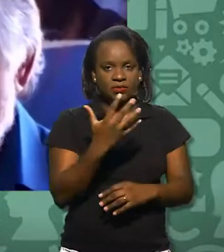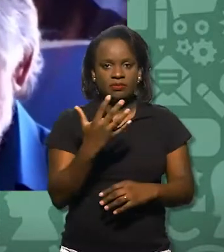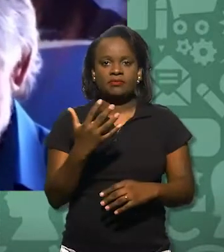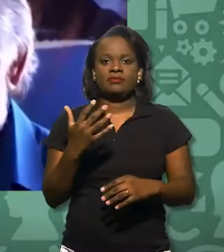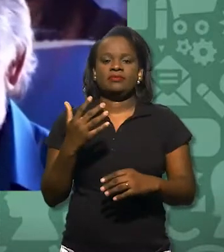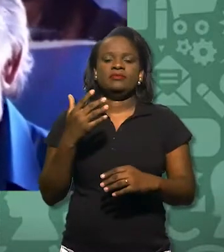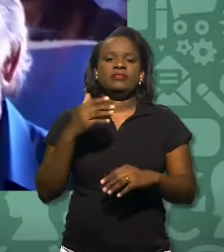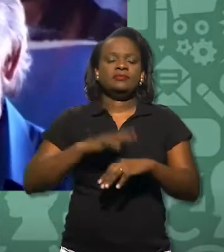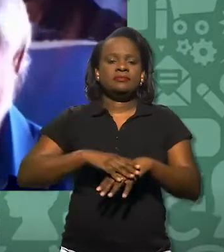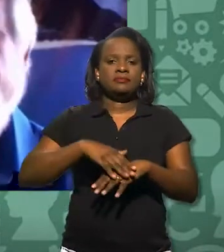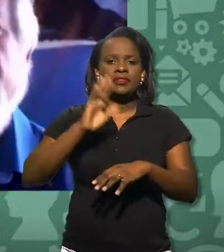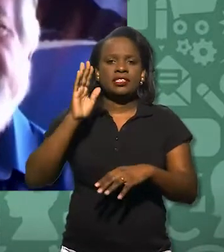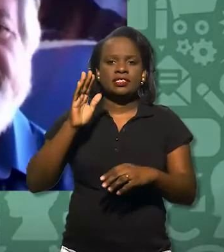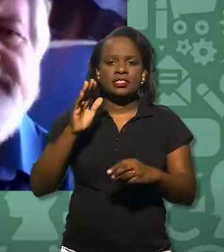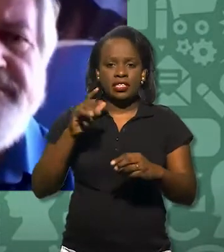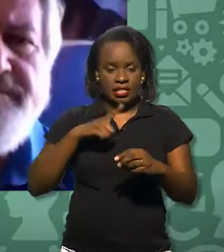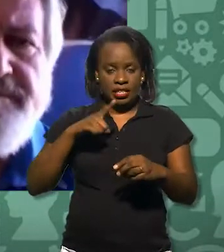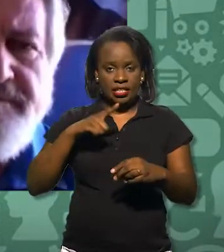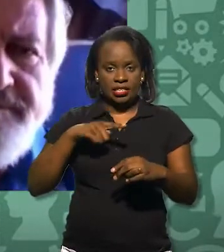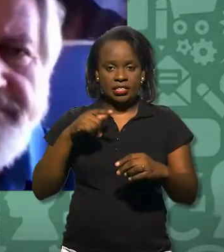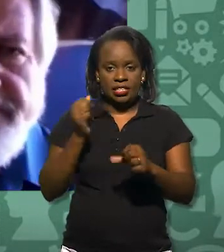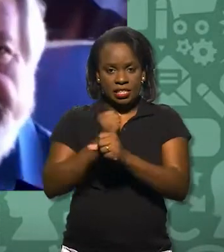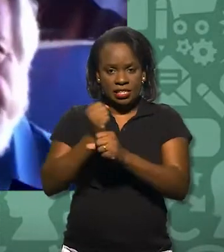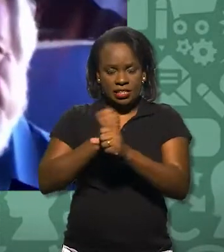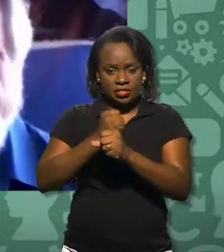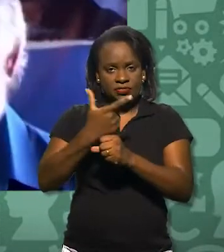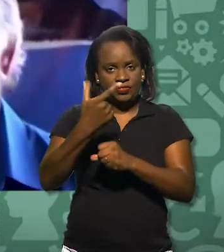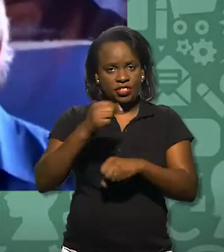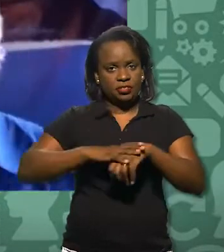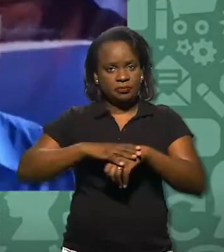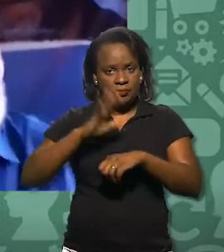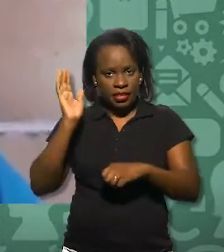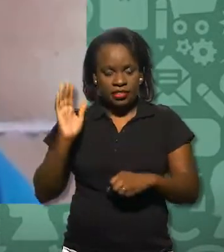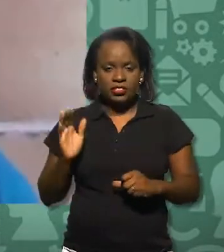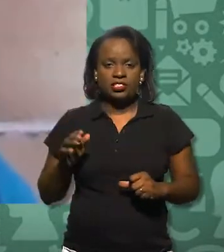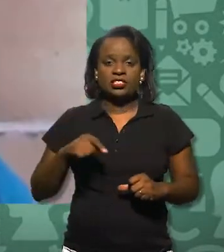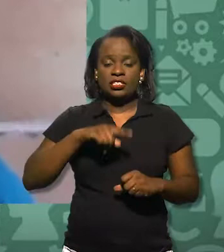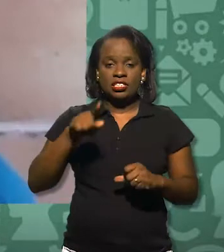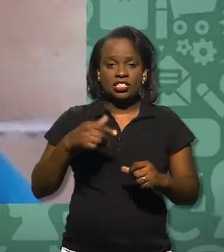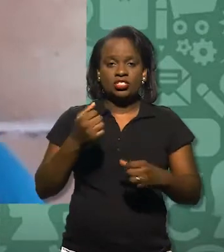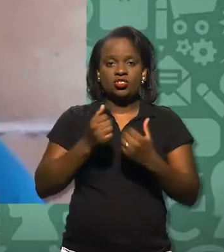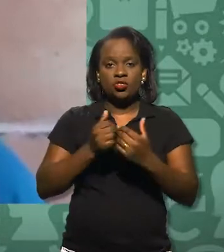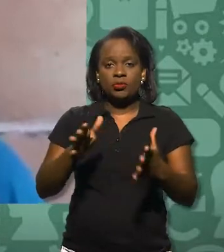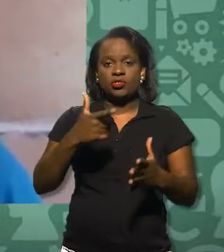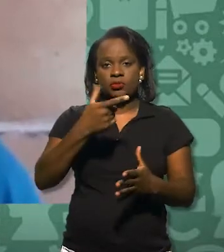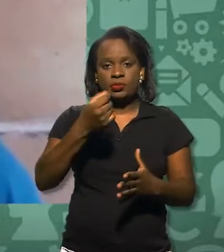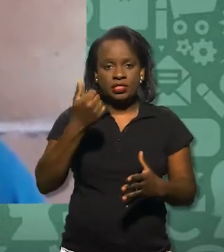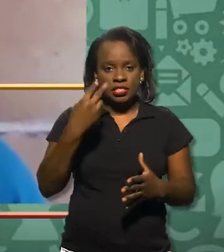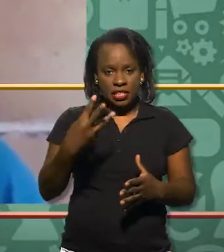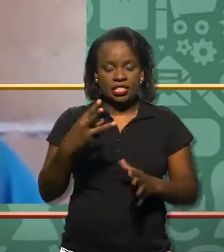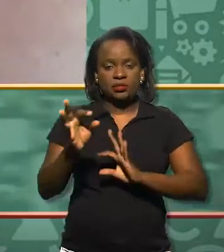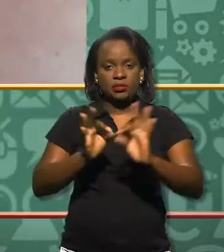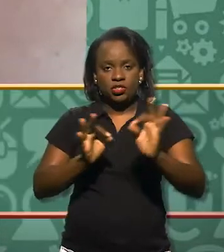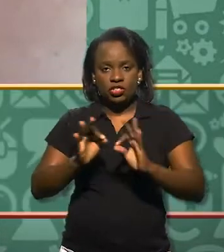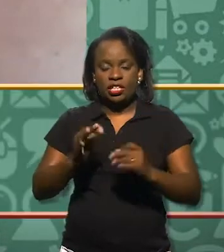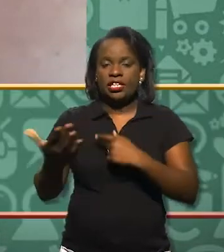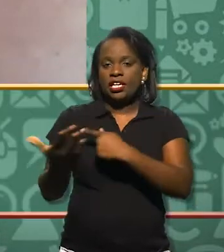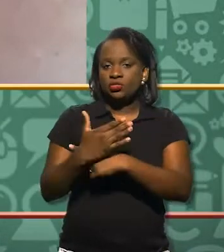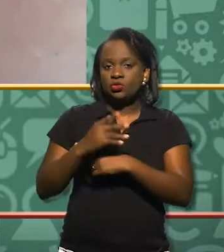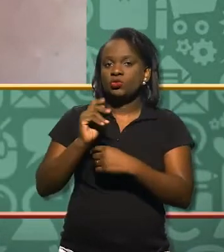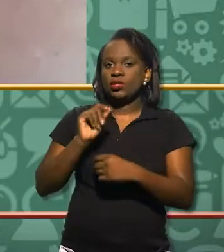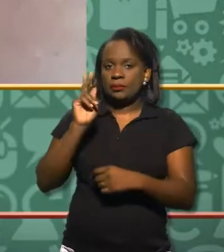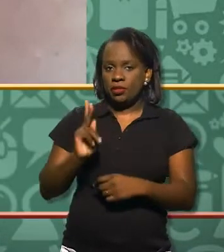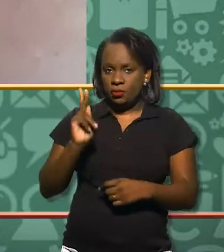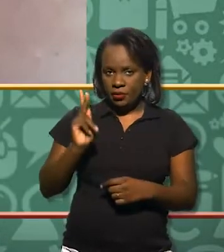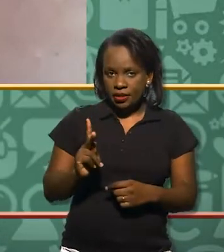ambiental. A reserva funciona há mais de 20 anos. A gente está desde 2013 com esse projeto com patrocínio